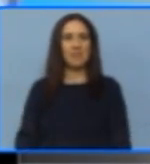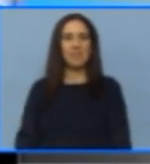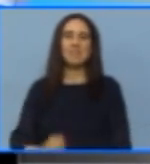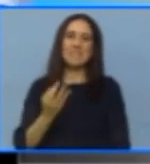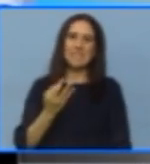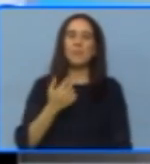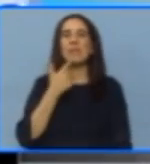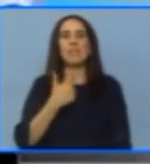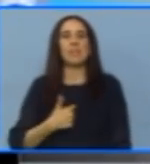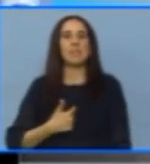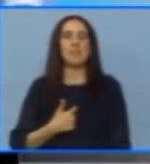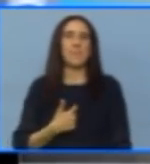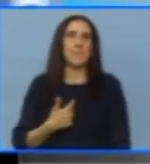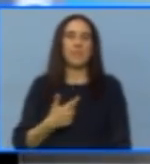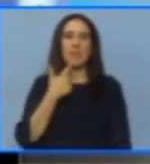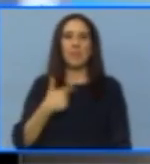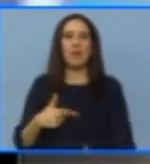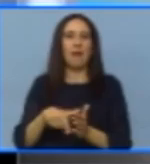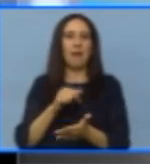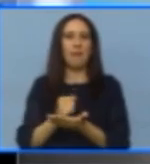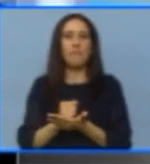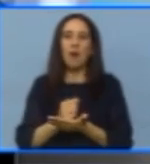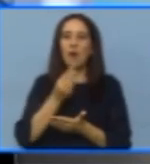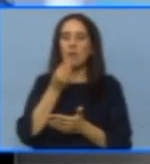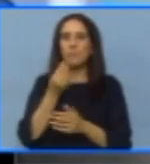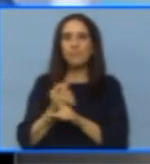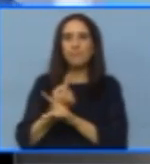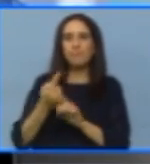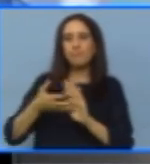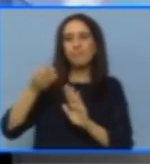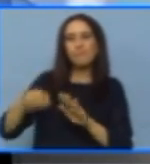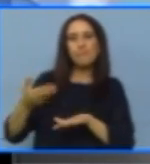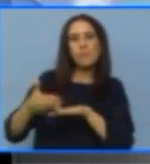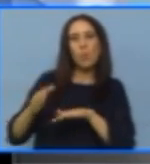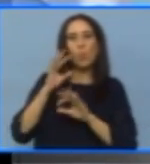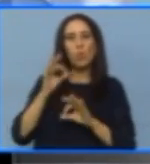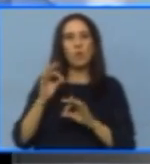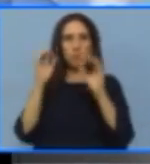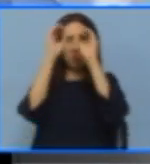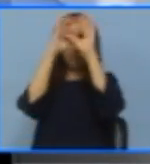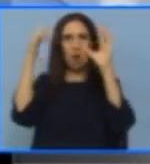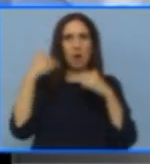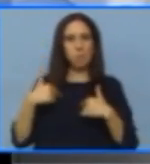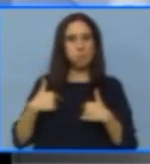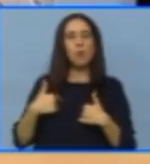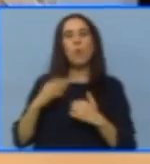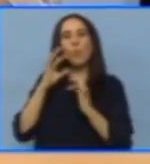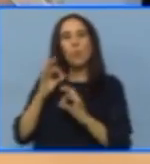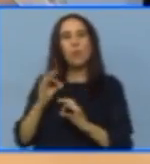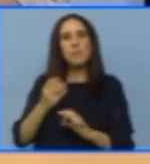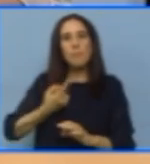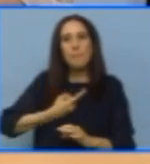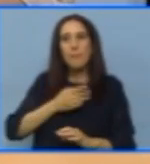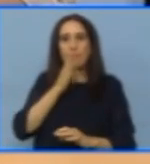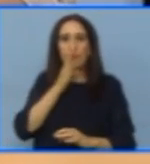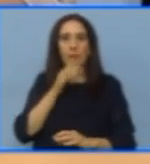dizem-nos, não tanto, dizem-nos sempre, tenham cuidado com o desperdício, mas uma coisa é ter a ideia que é preciso ter cuidado e outra coisa é pôr isso em prática, e é isso que